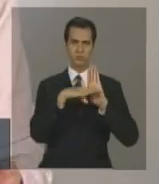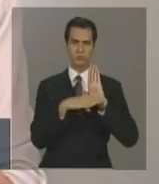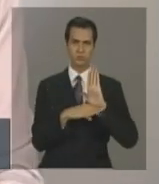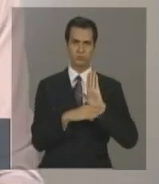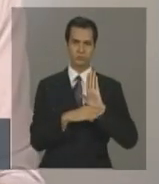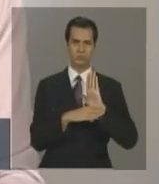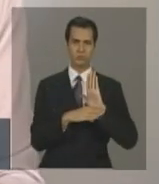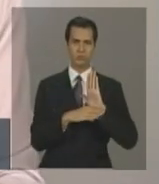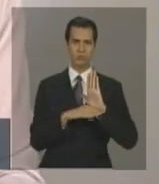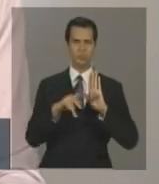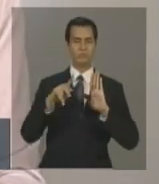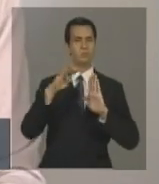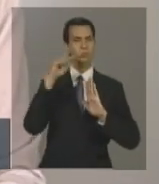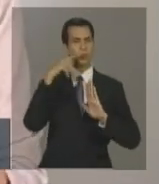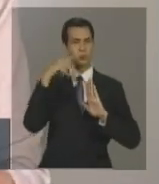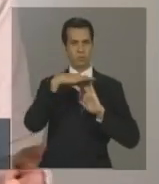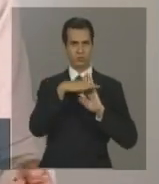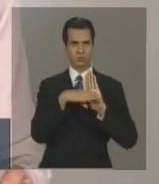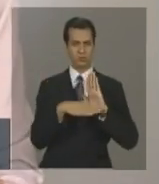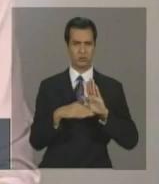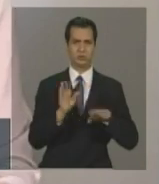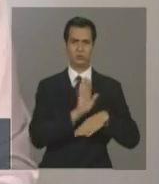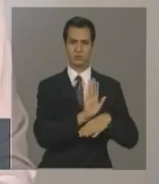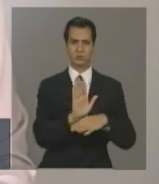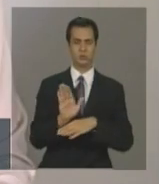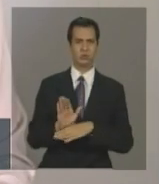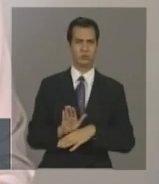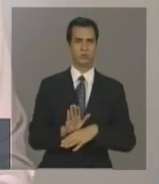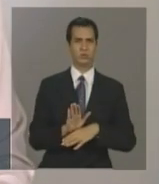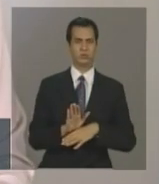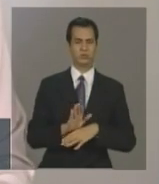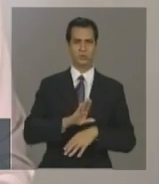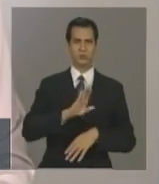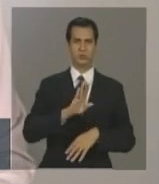de políticas públicas para assegurar direitos no Brasil.